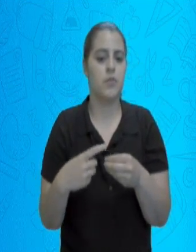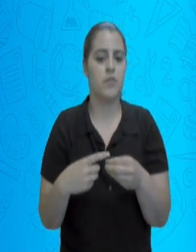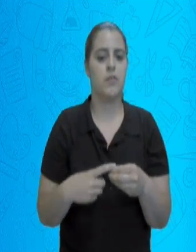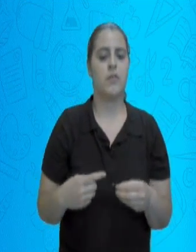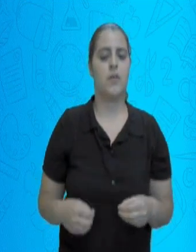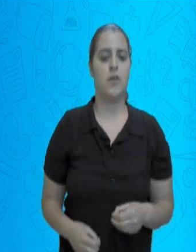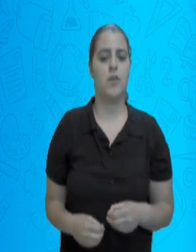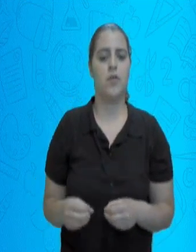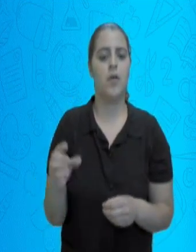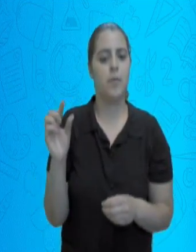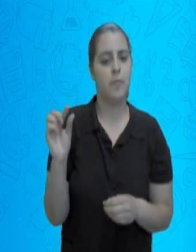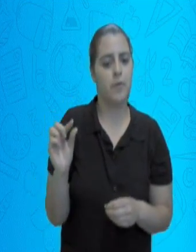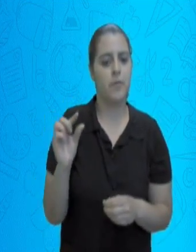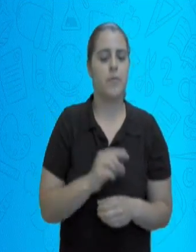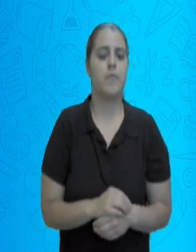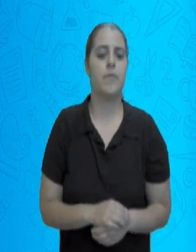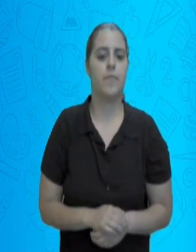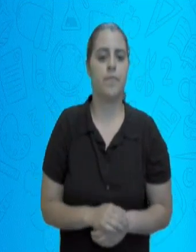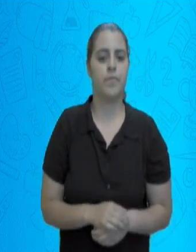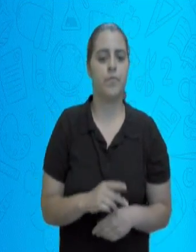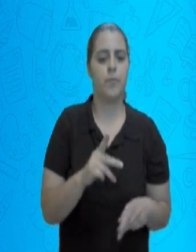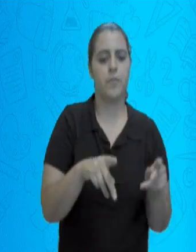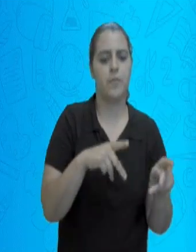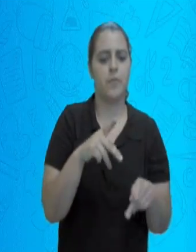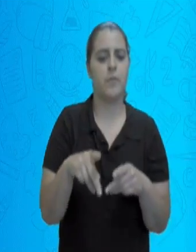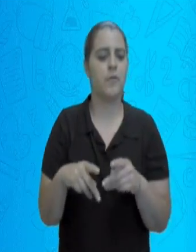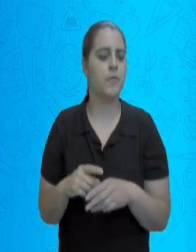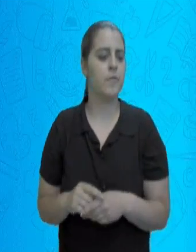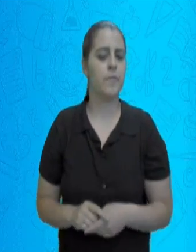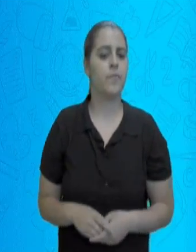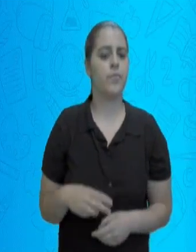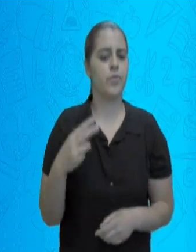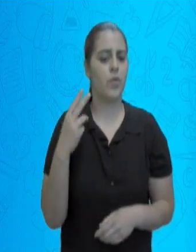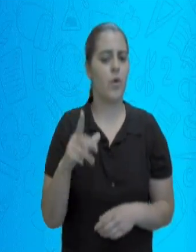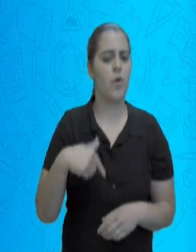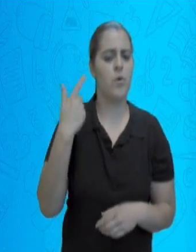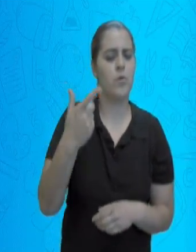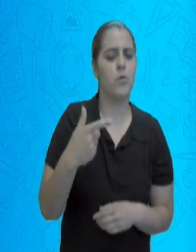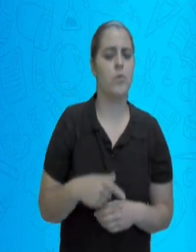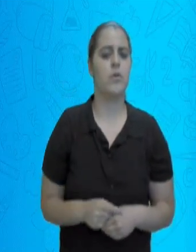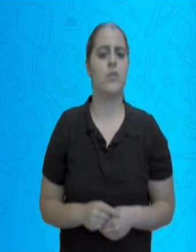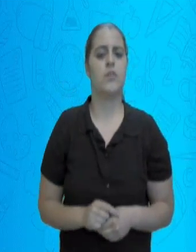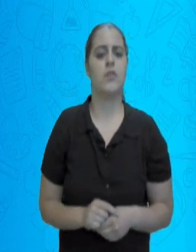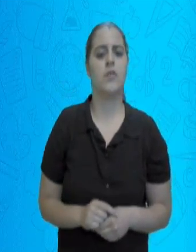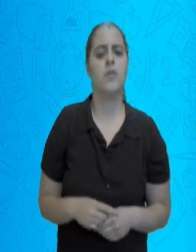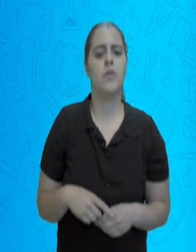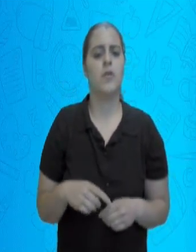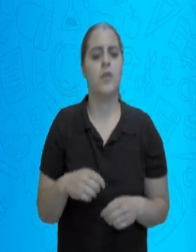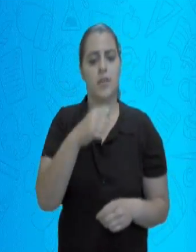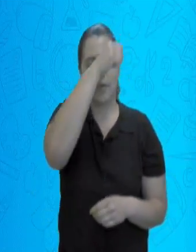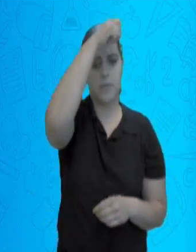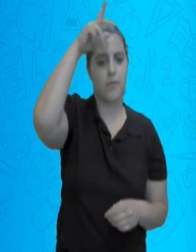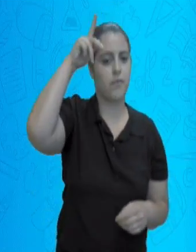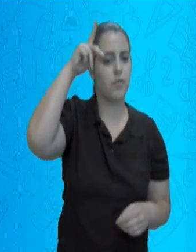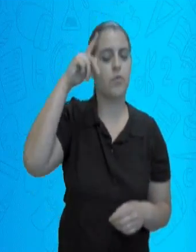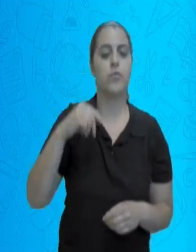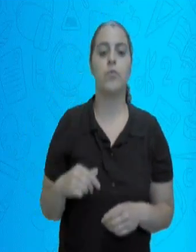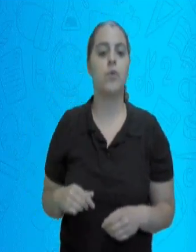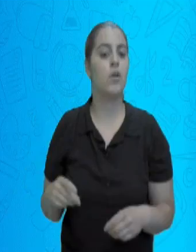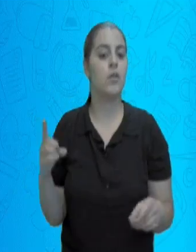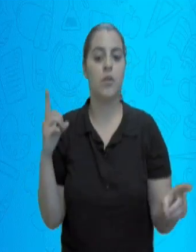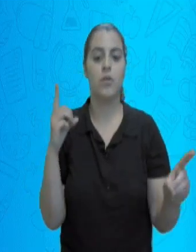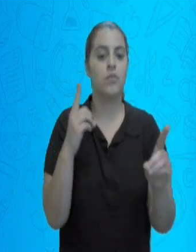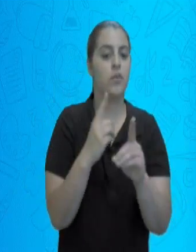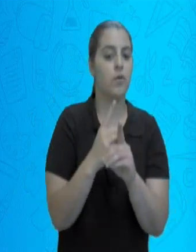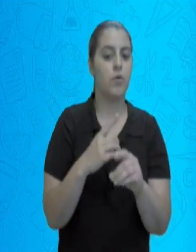é uma quantidade menor e não tão grande. Outra situação também é que a prefeitura não está